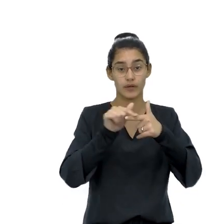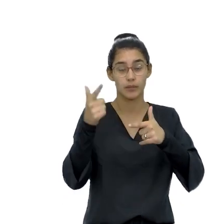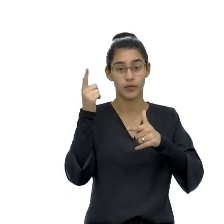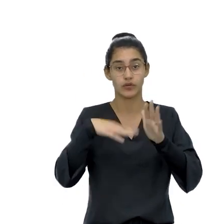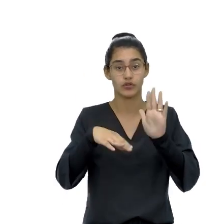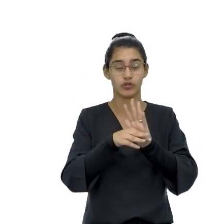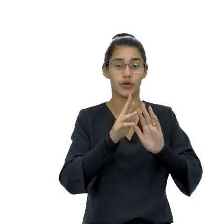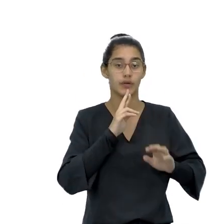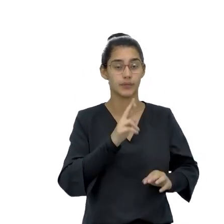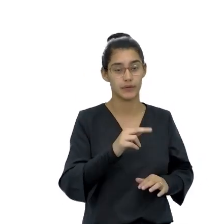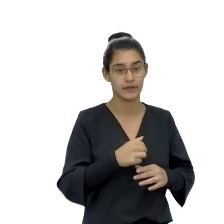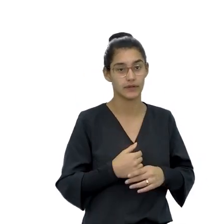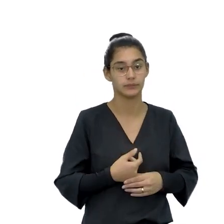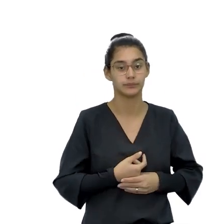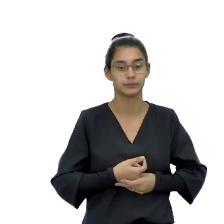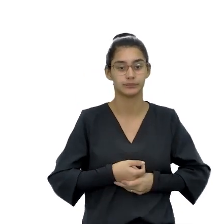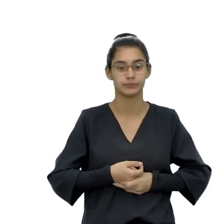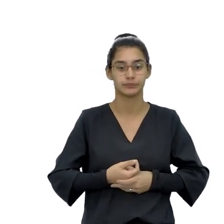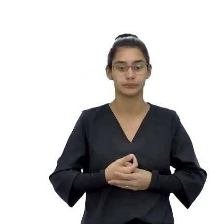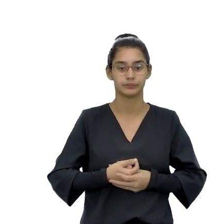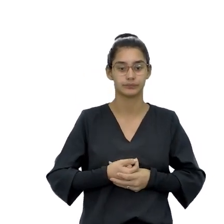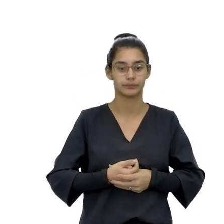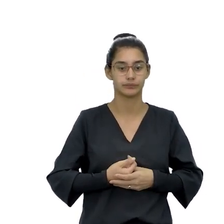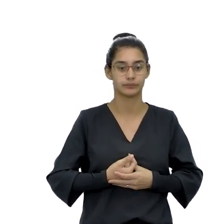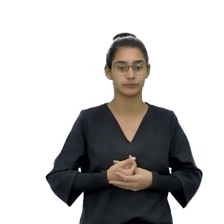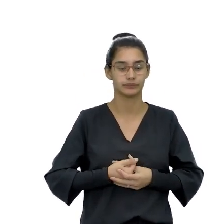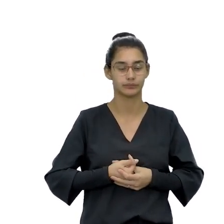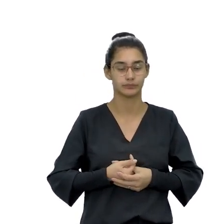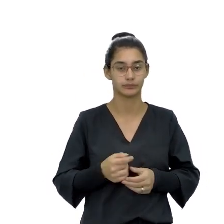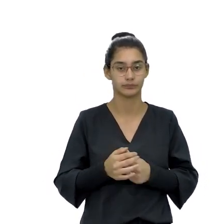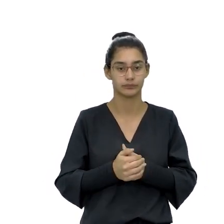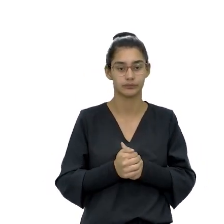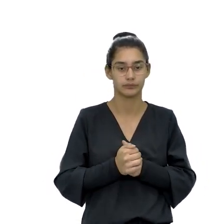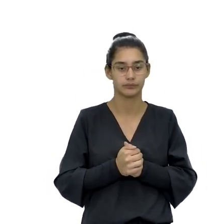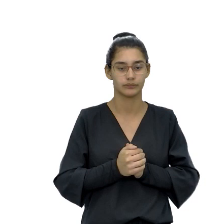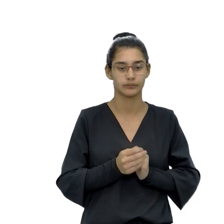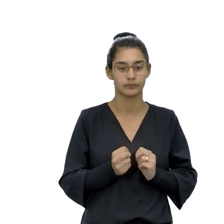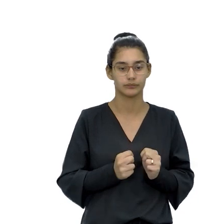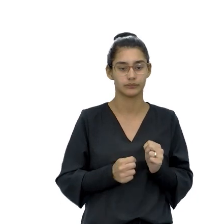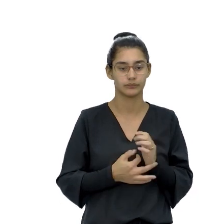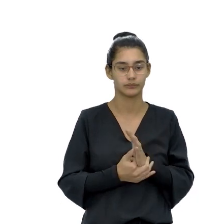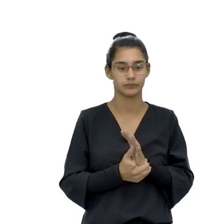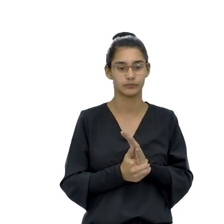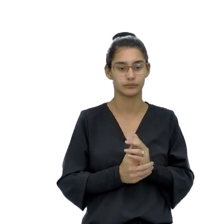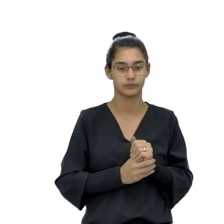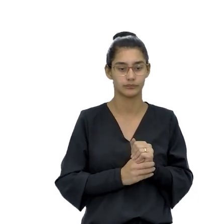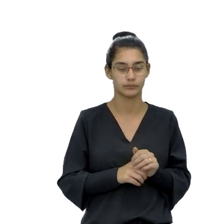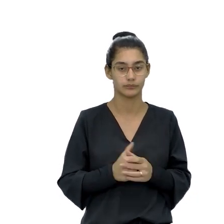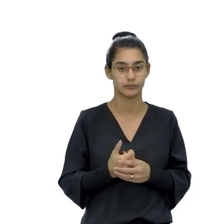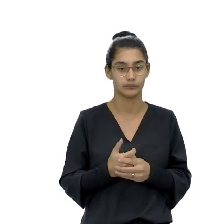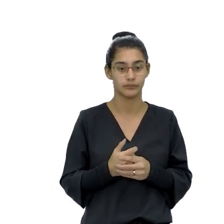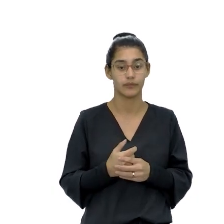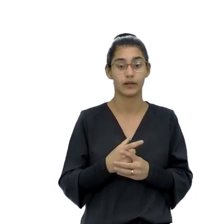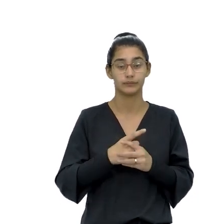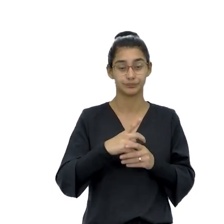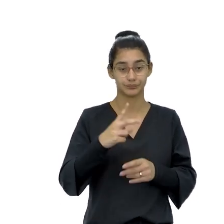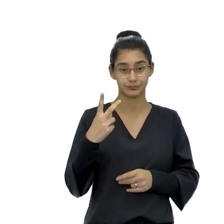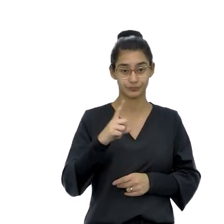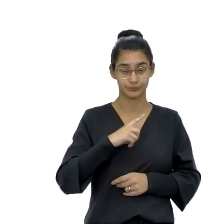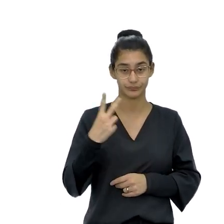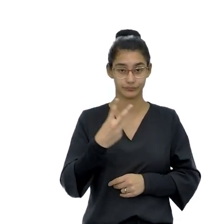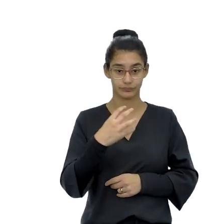ao resultado. Aqui nós temos duas formas que ele pode fazer essa resolução. Ele pode ir